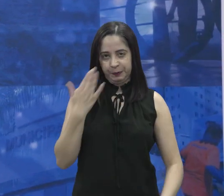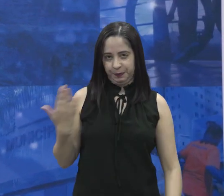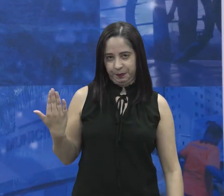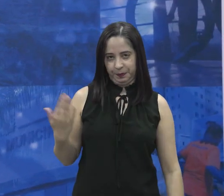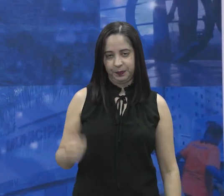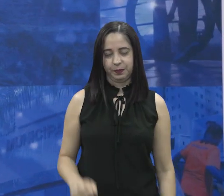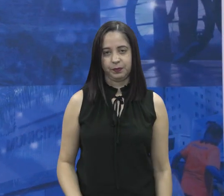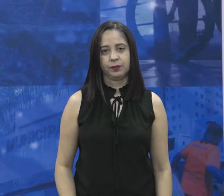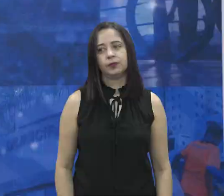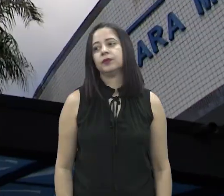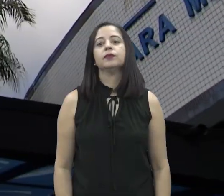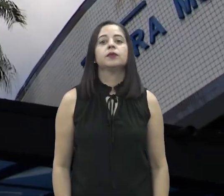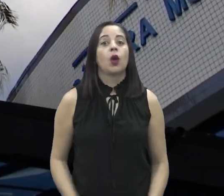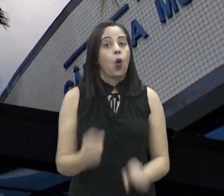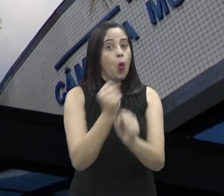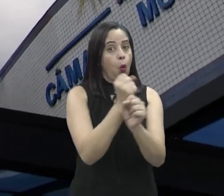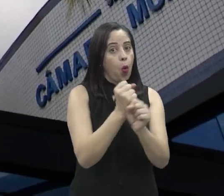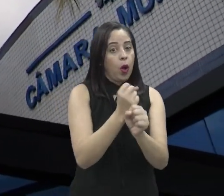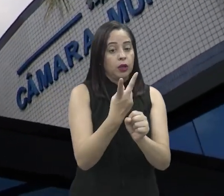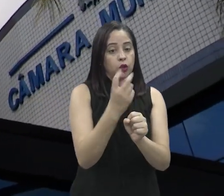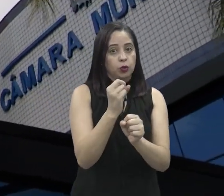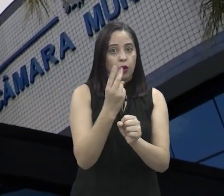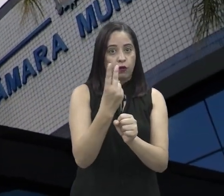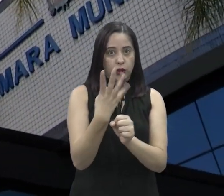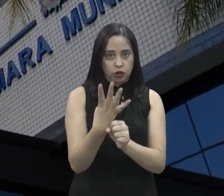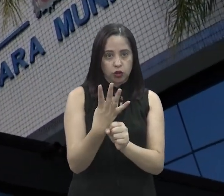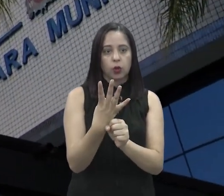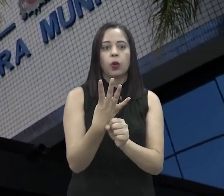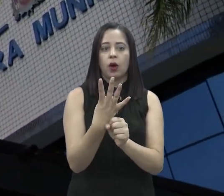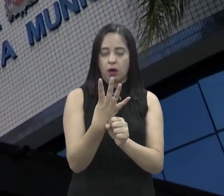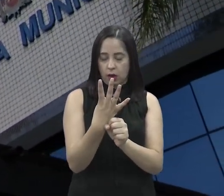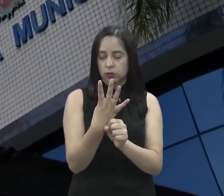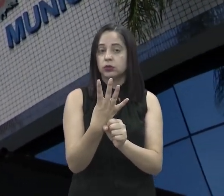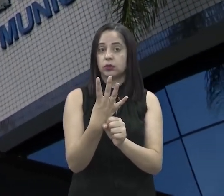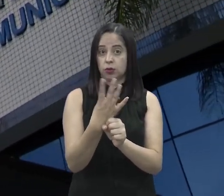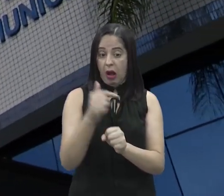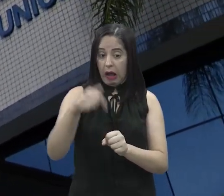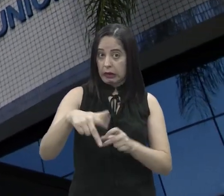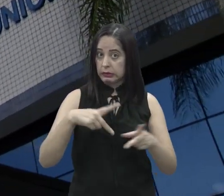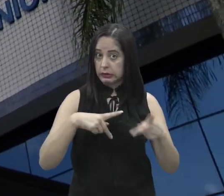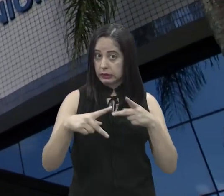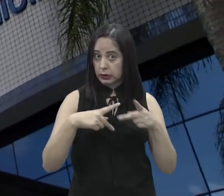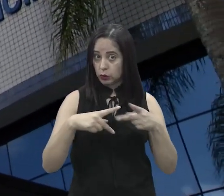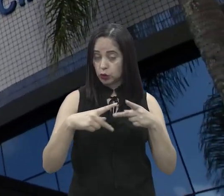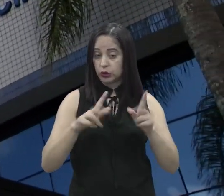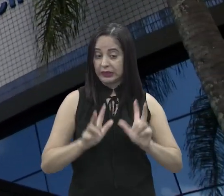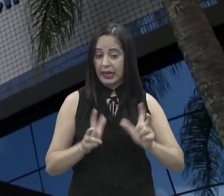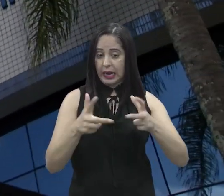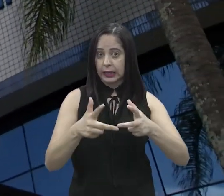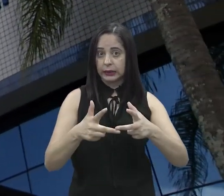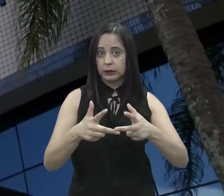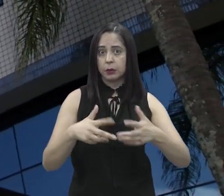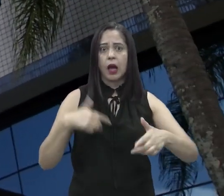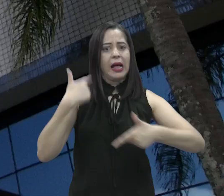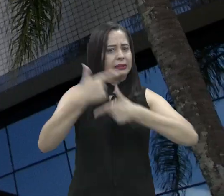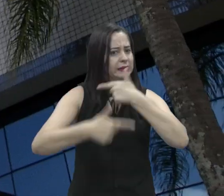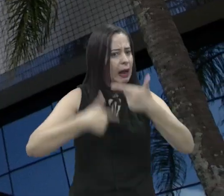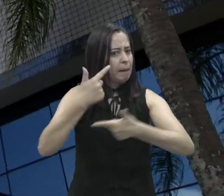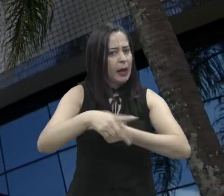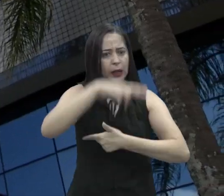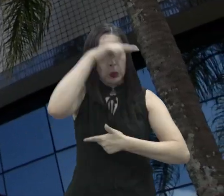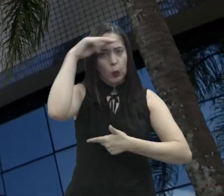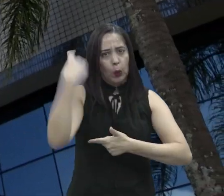últimos 4 anos. O ano de 2024 da Câmara Municipal de São José foi de intensa